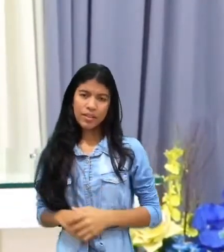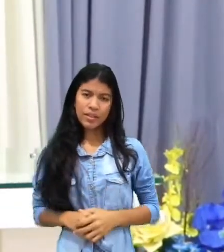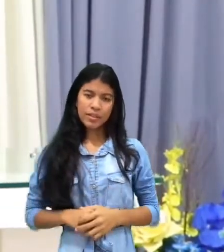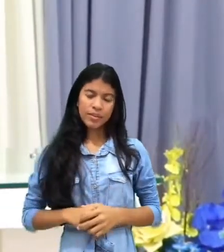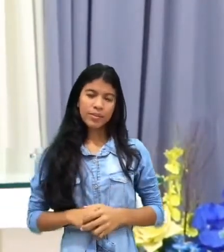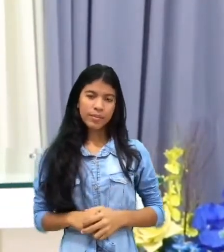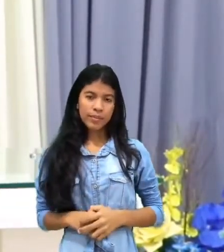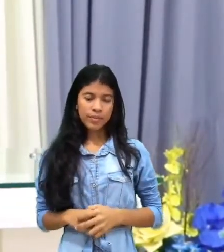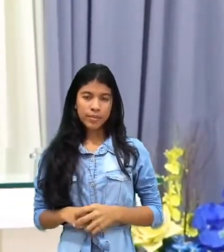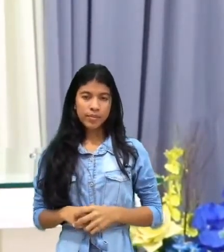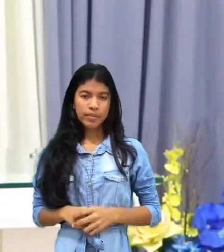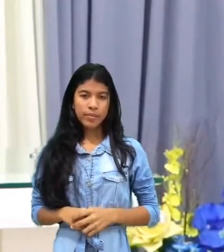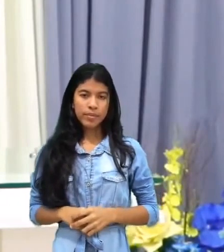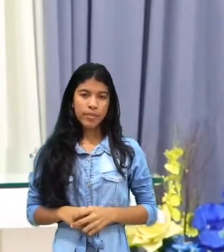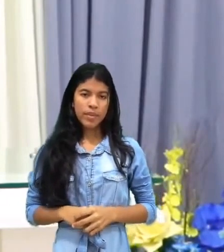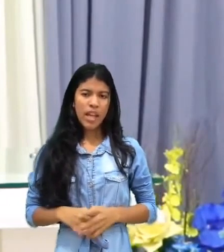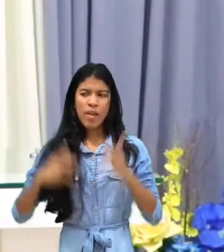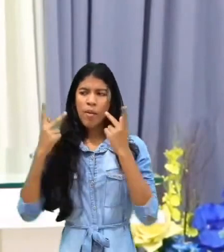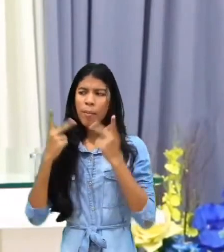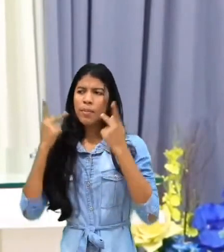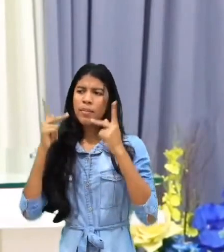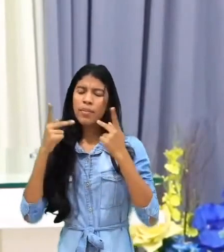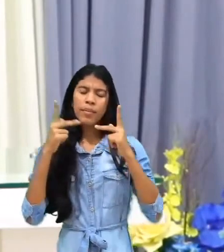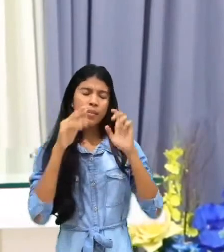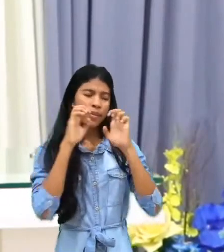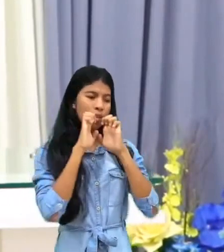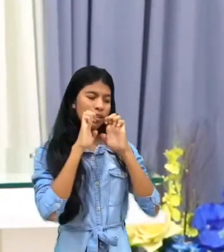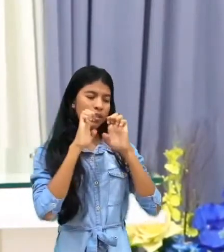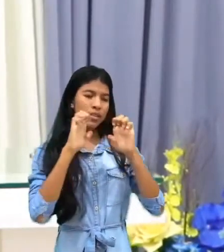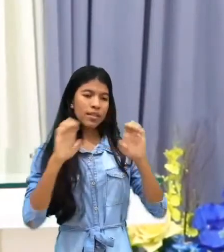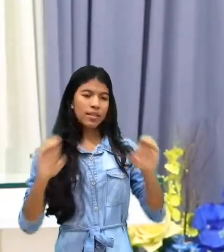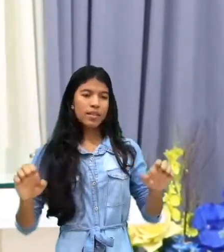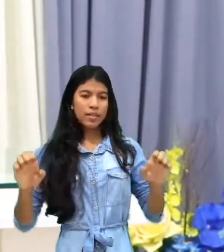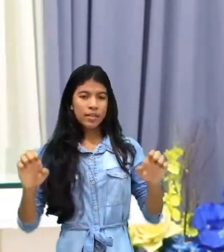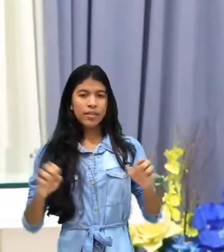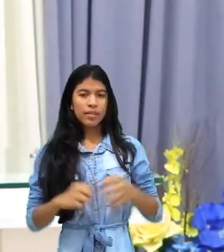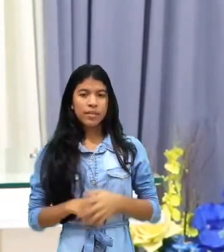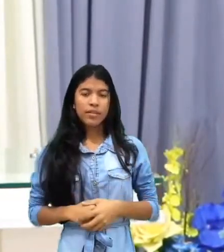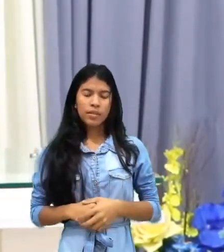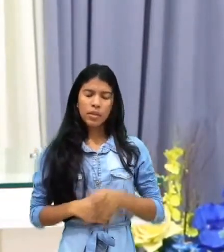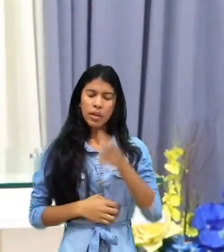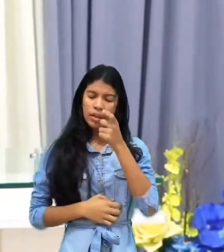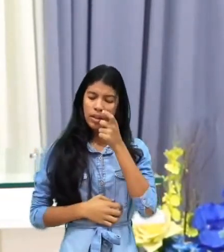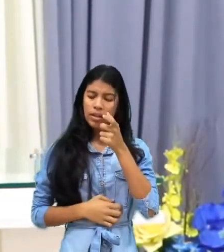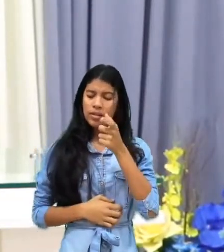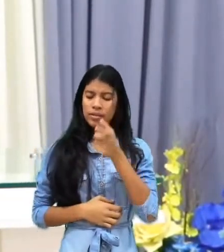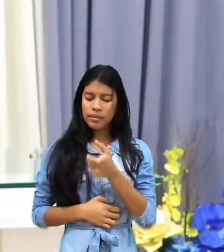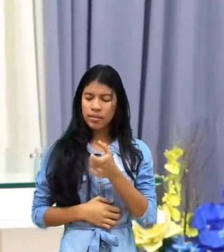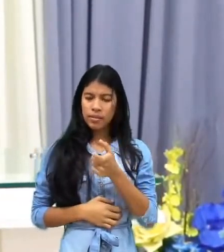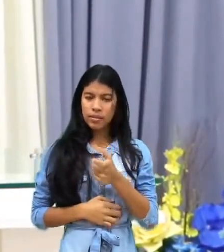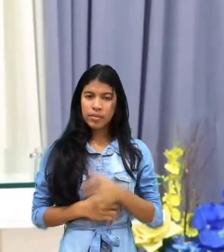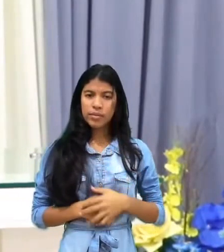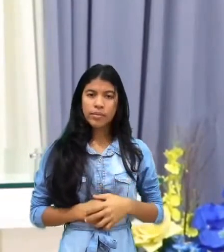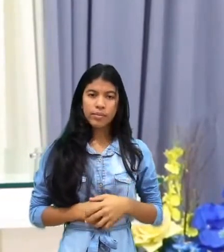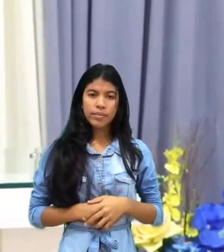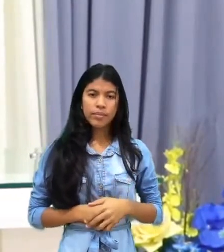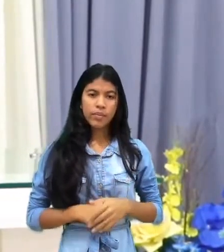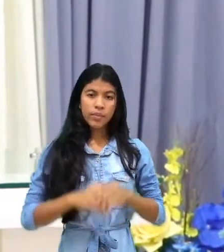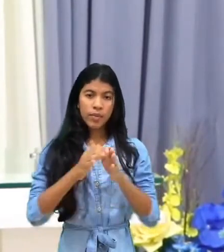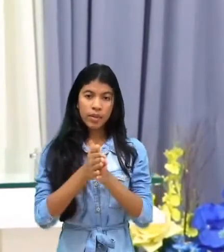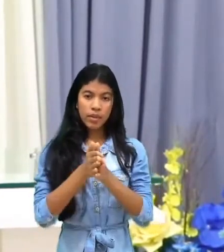promissoras, e vão pregar o Evangelho. Me chama muito a minha atenção, e eu amo, um livro